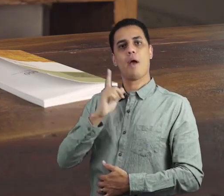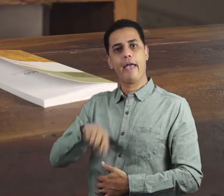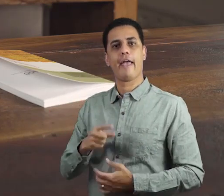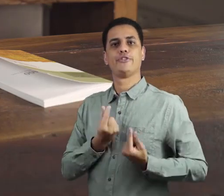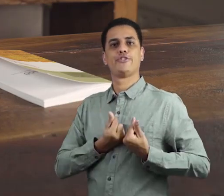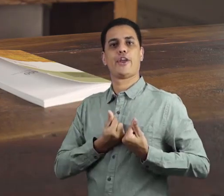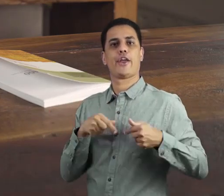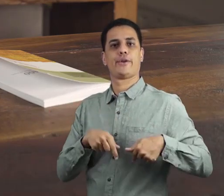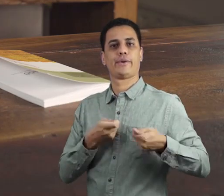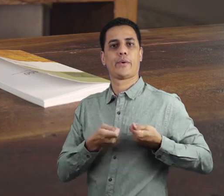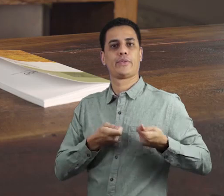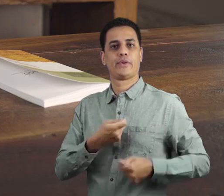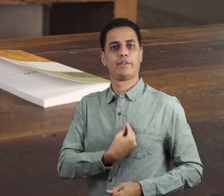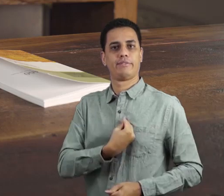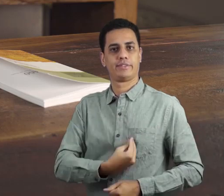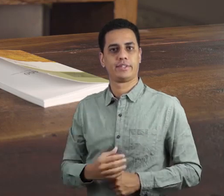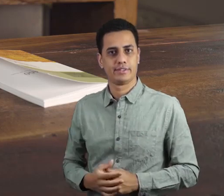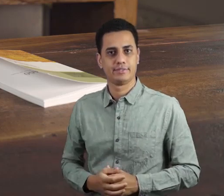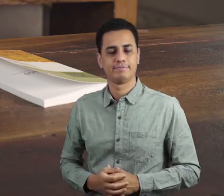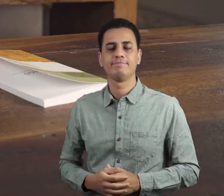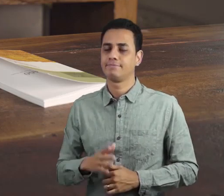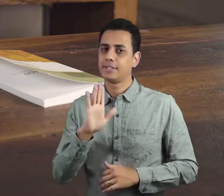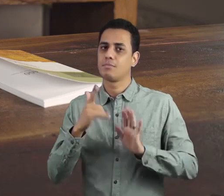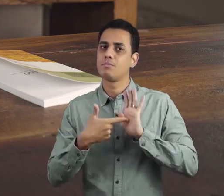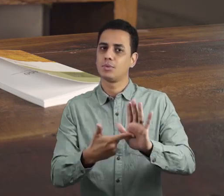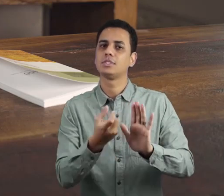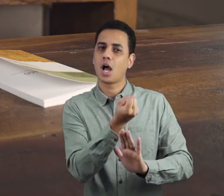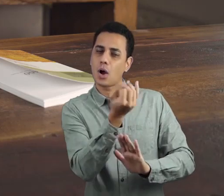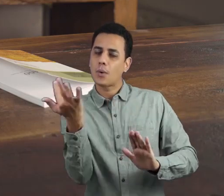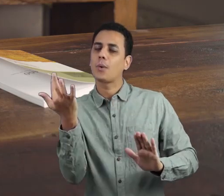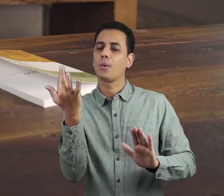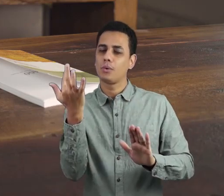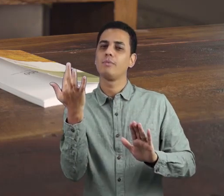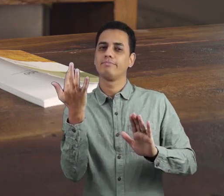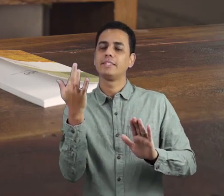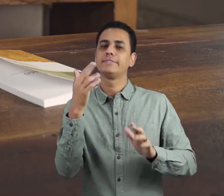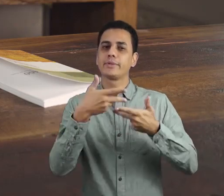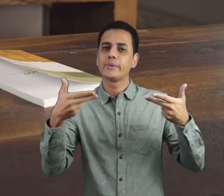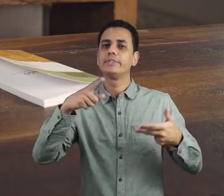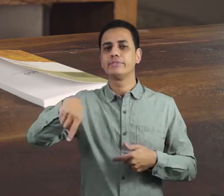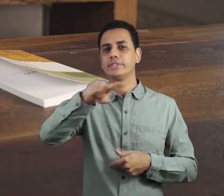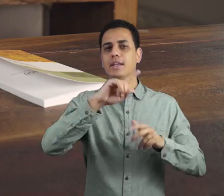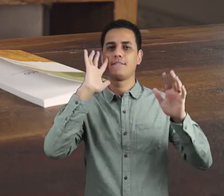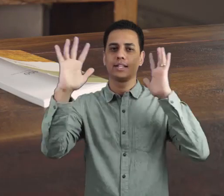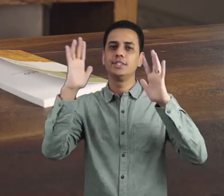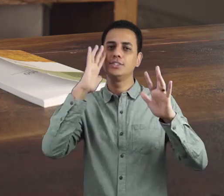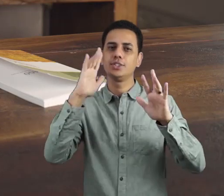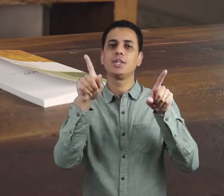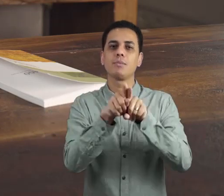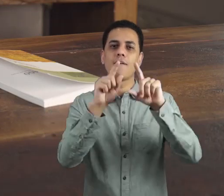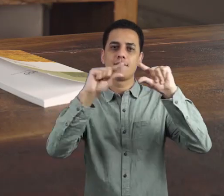gente chamar a atenção do risco grande que existe de você que é rico cair